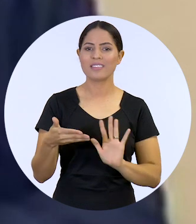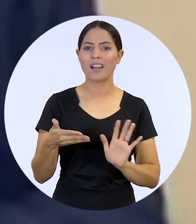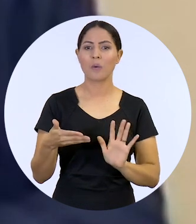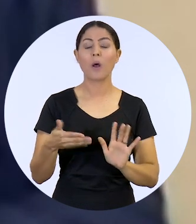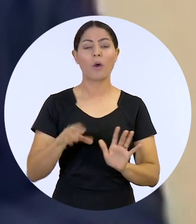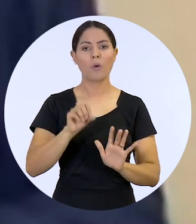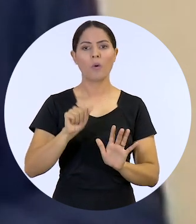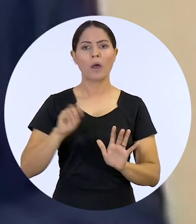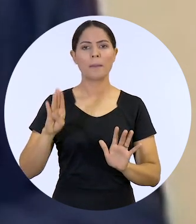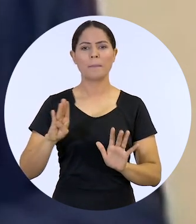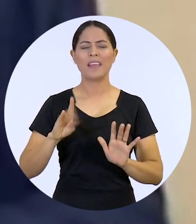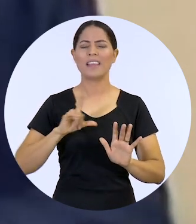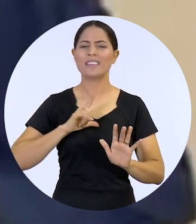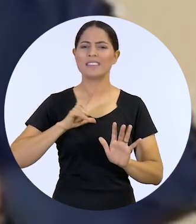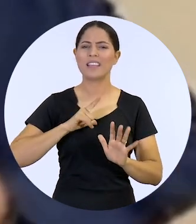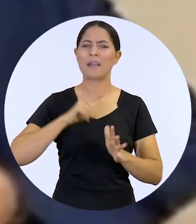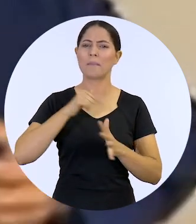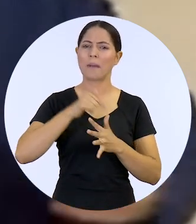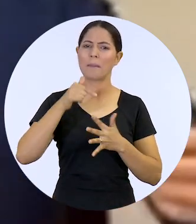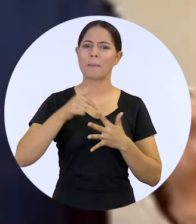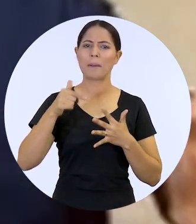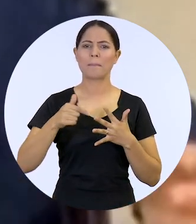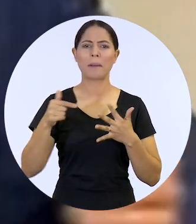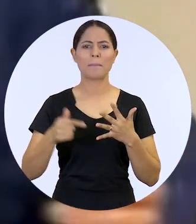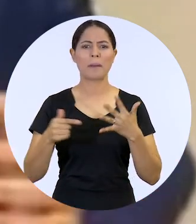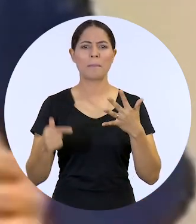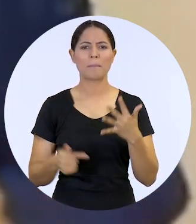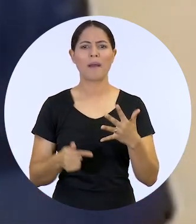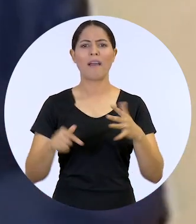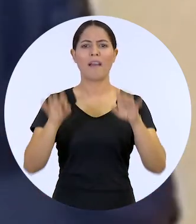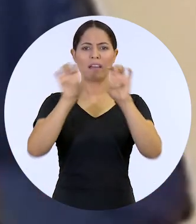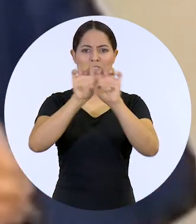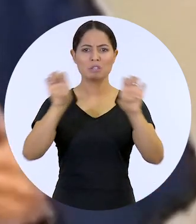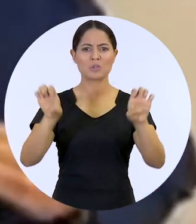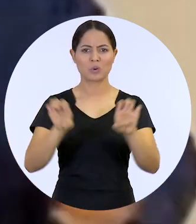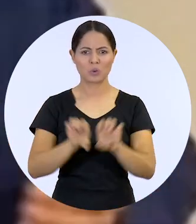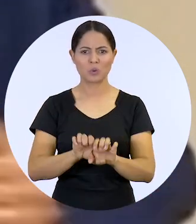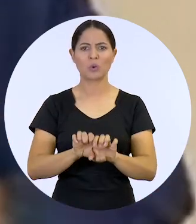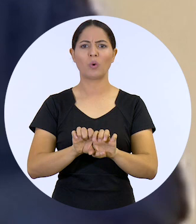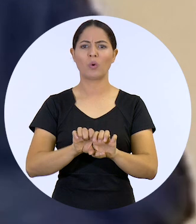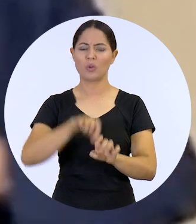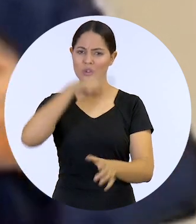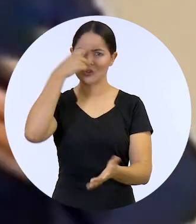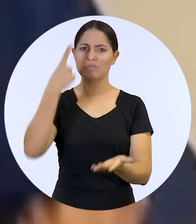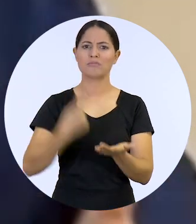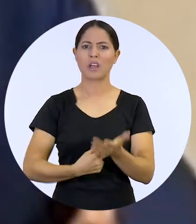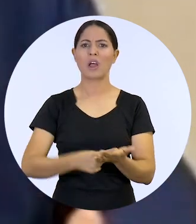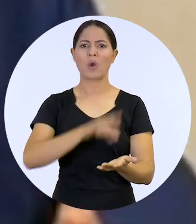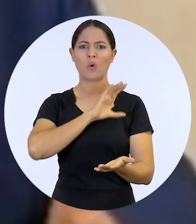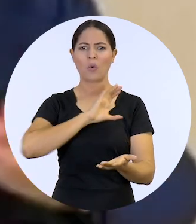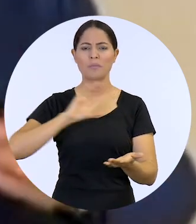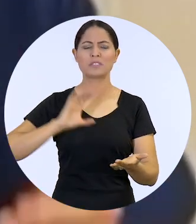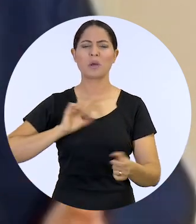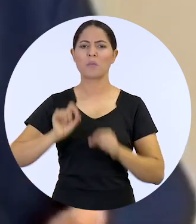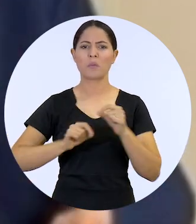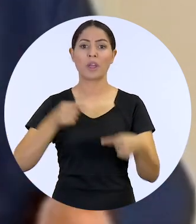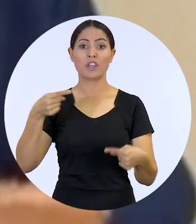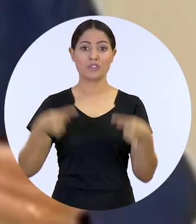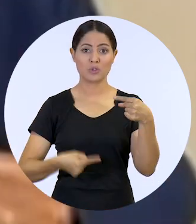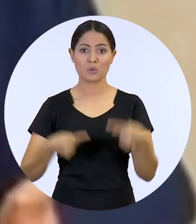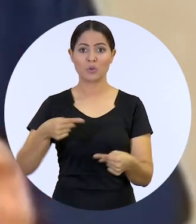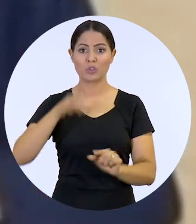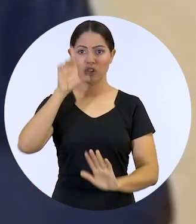pelo qual a OAB leva toda a sua estrutura, as suas comissões, para